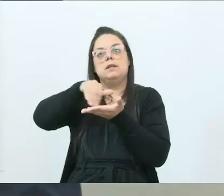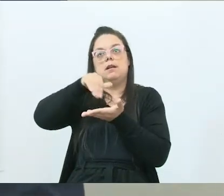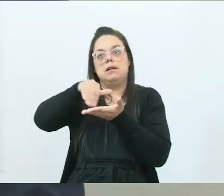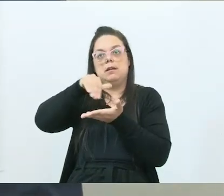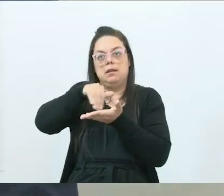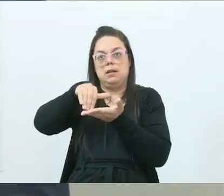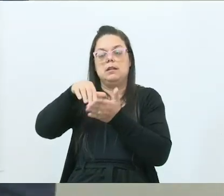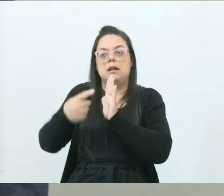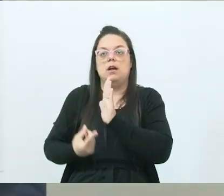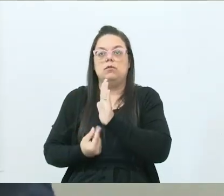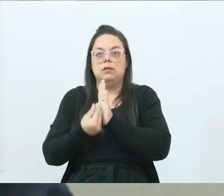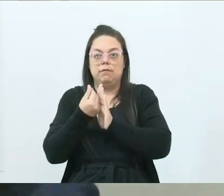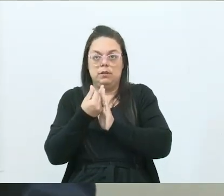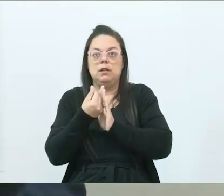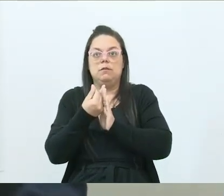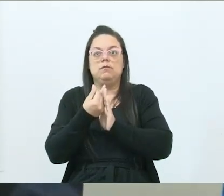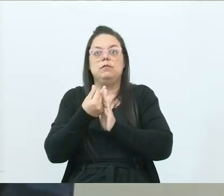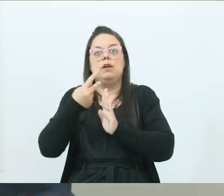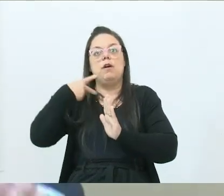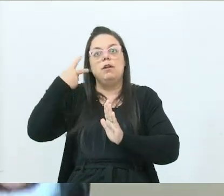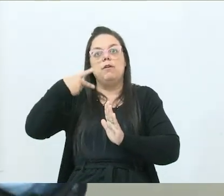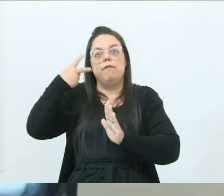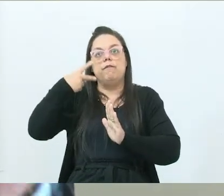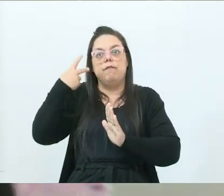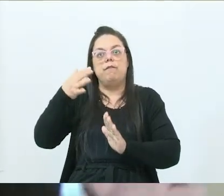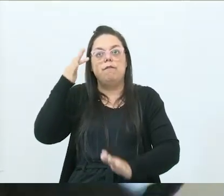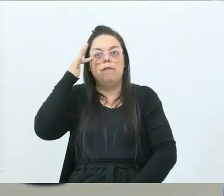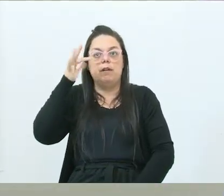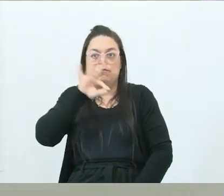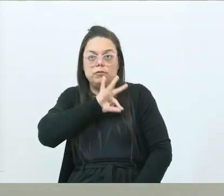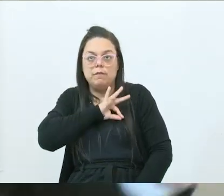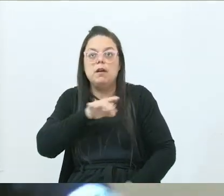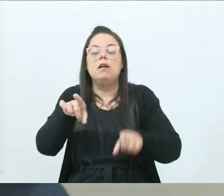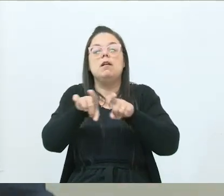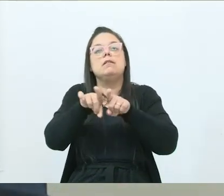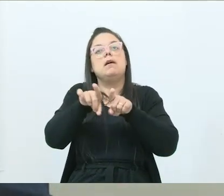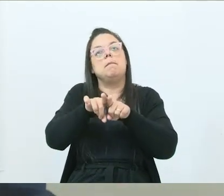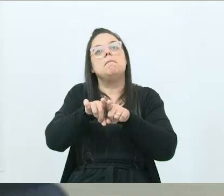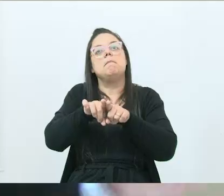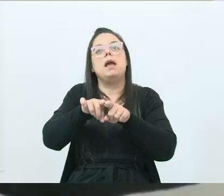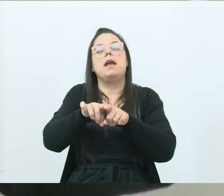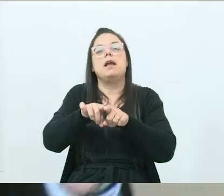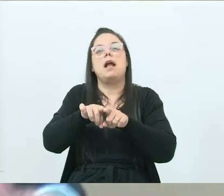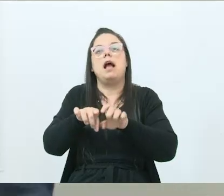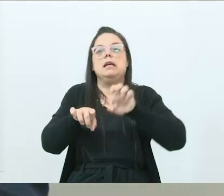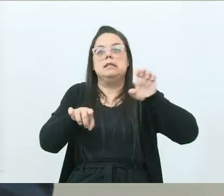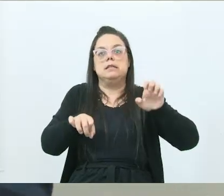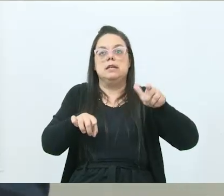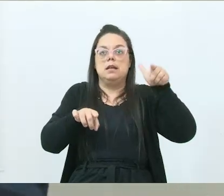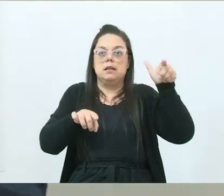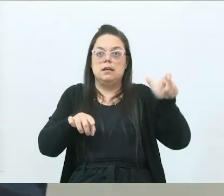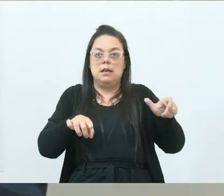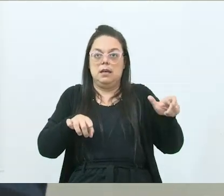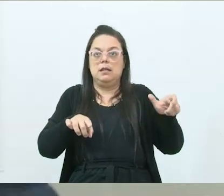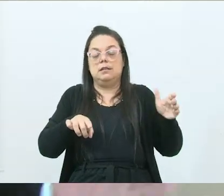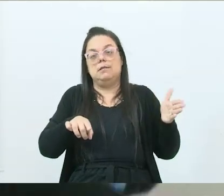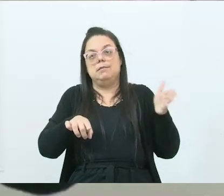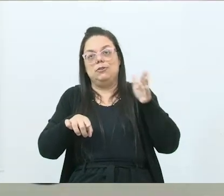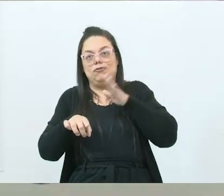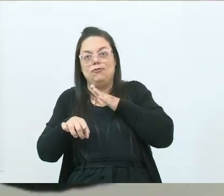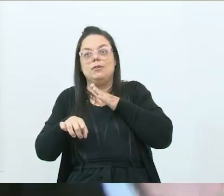de Finanças, vereador Flávio Xavier, e ainda presentes, à minha esquerda, citando da esquerda para a